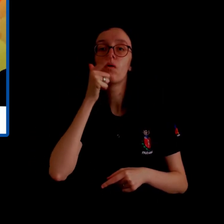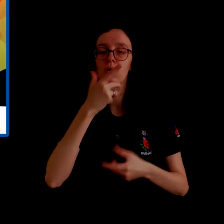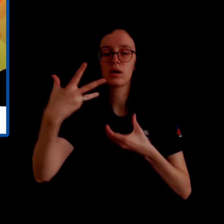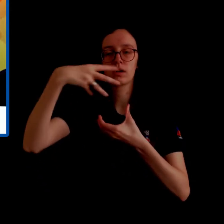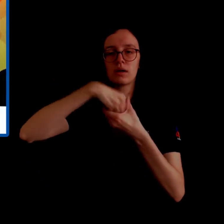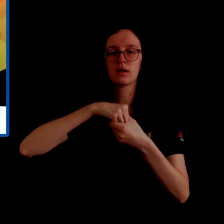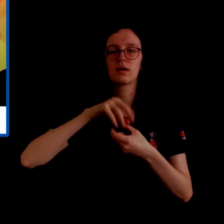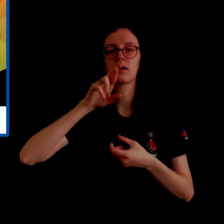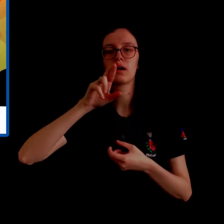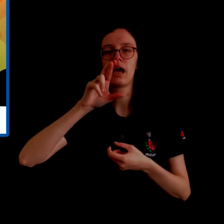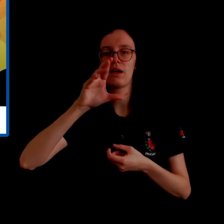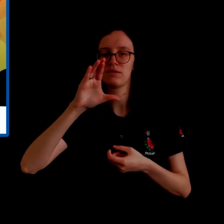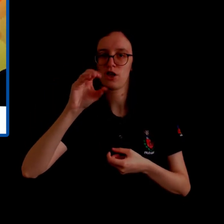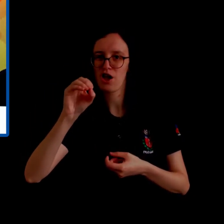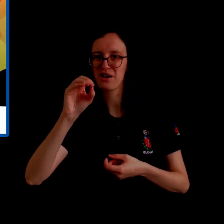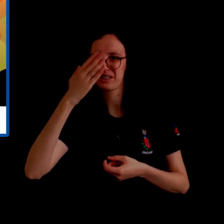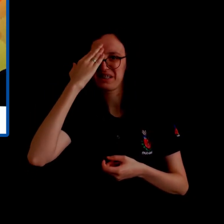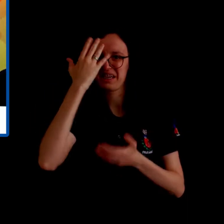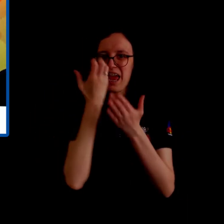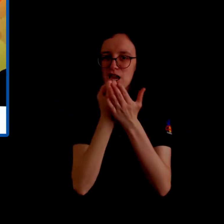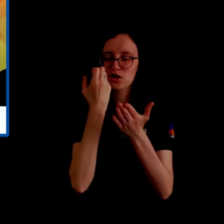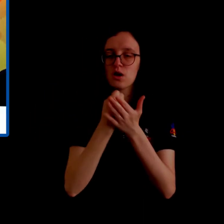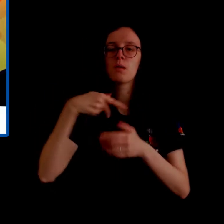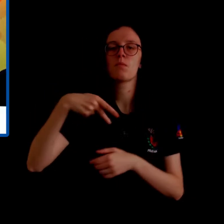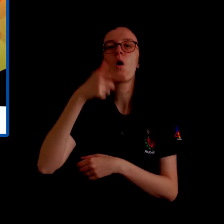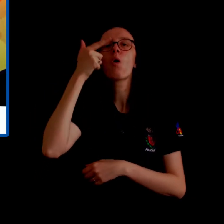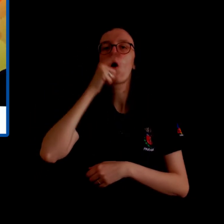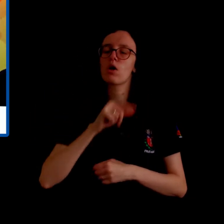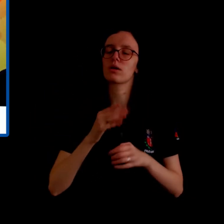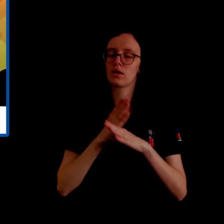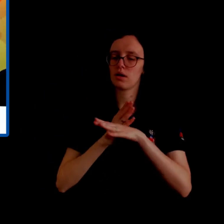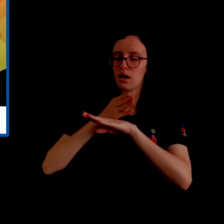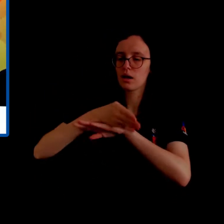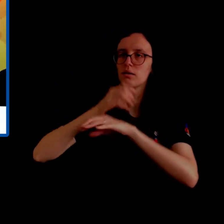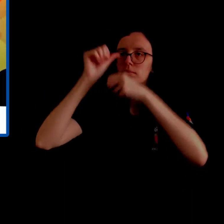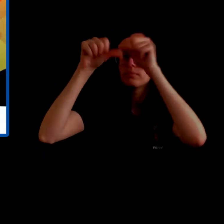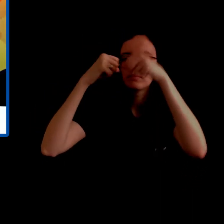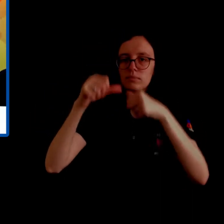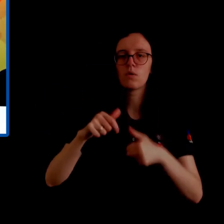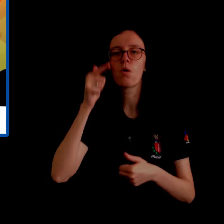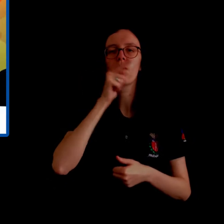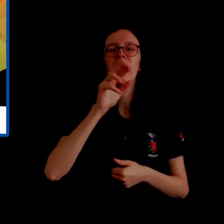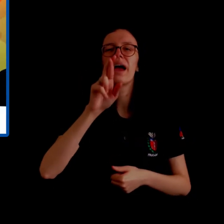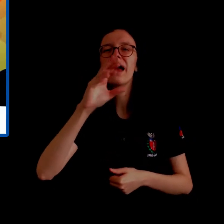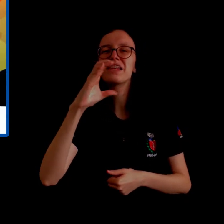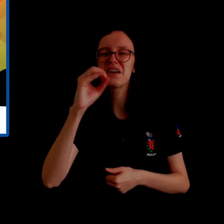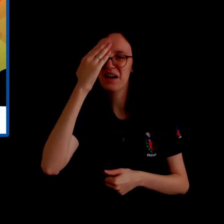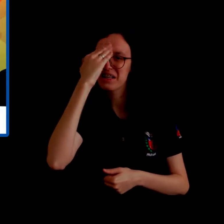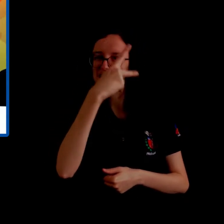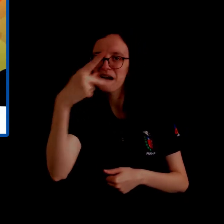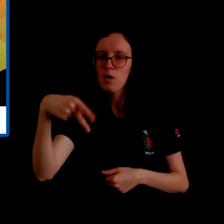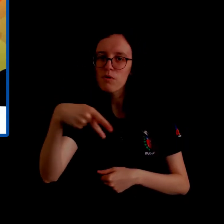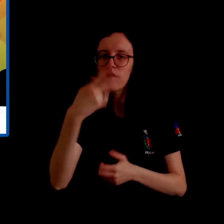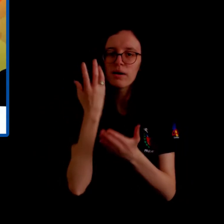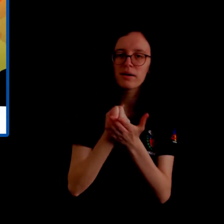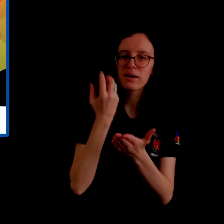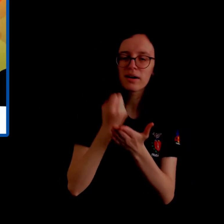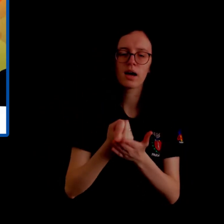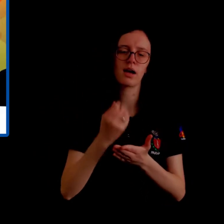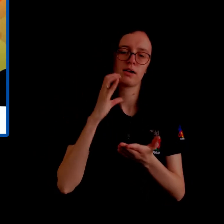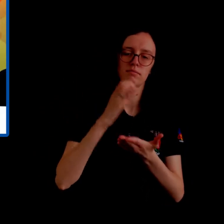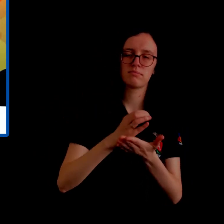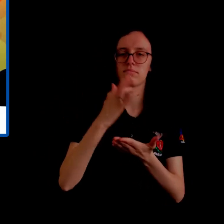RCO, o professor ele terá autonomia para ir lá e alterar também o RCO e colocar presença, tirar presença,